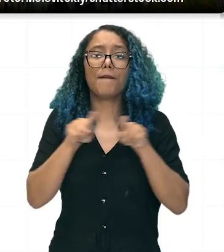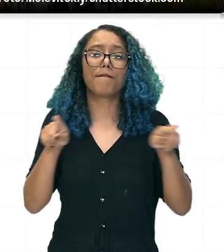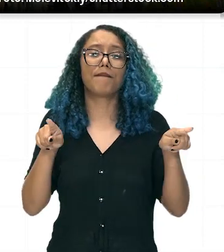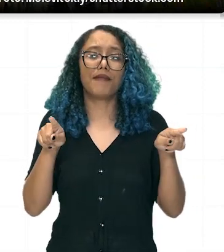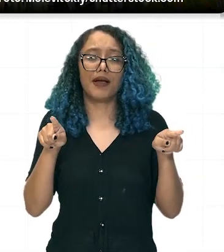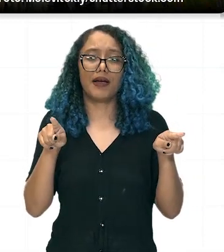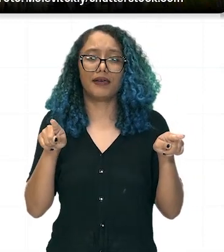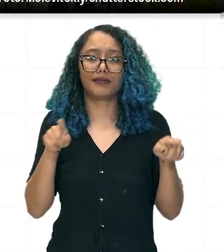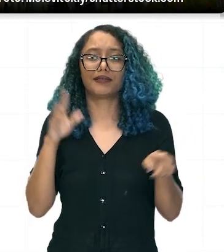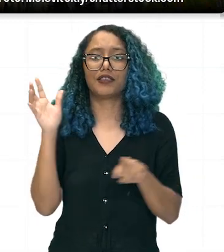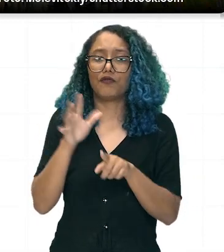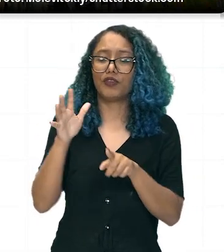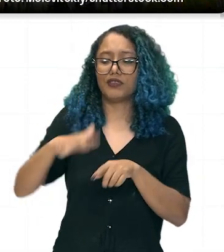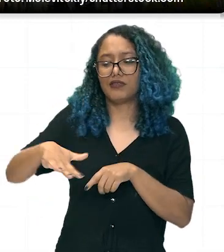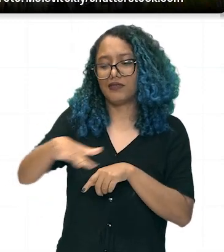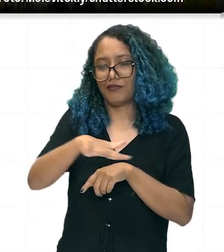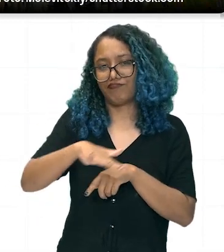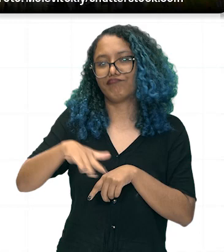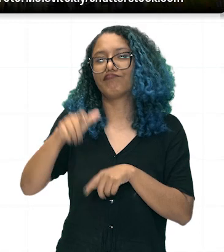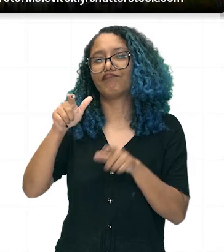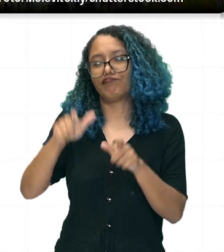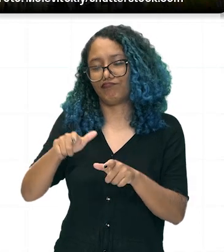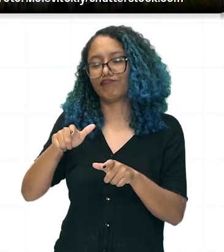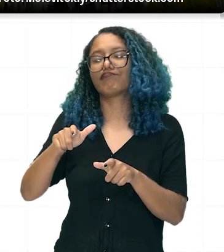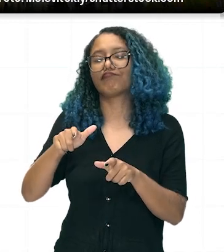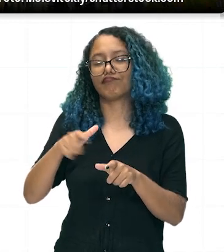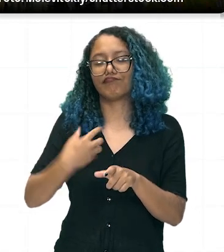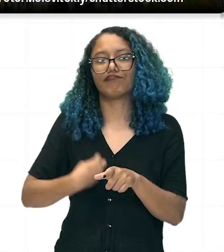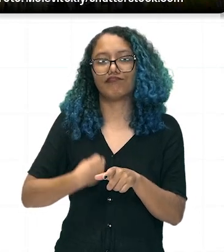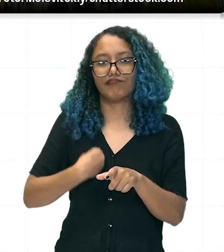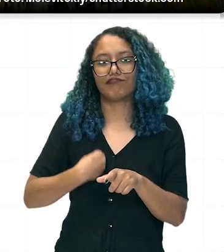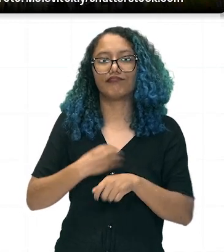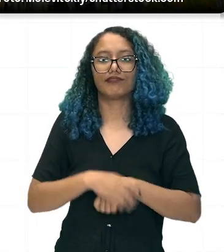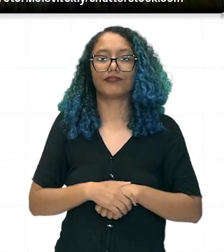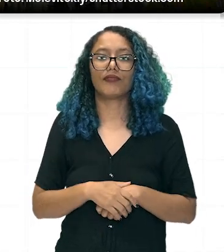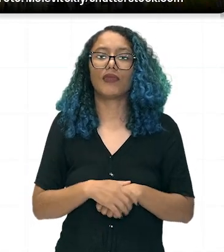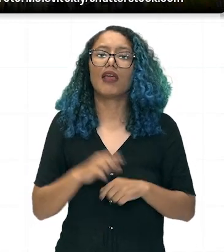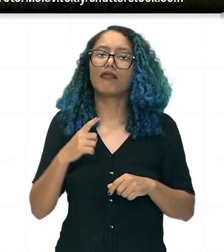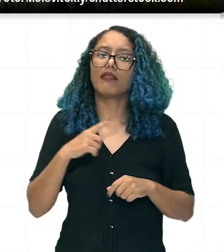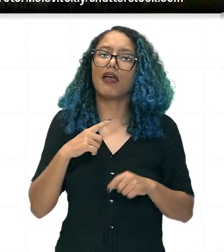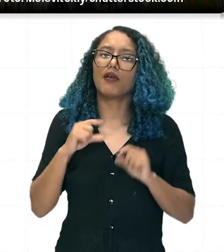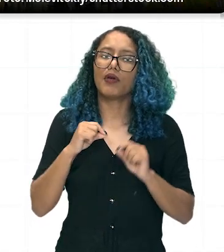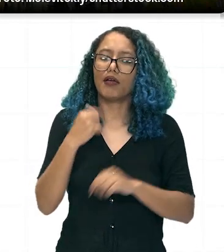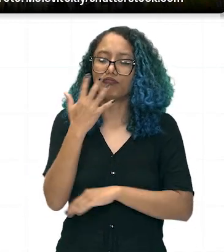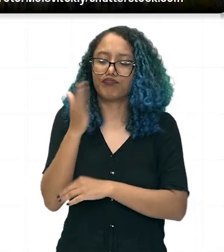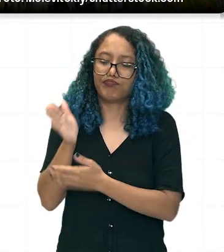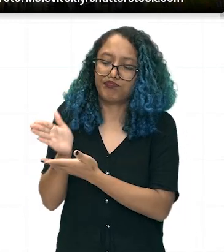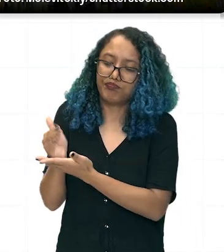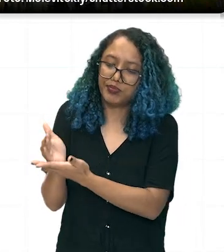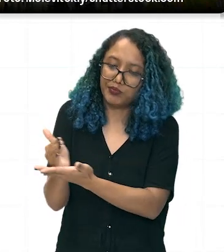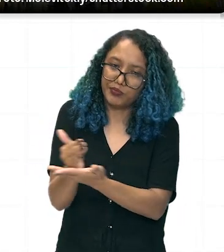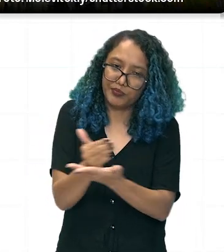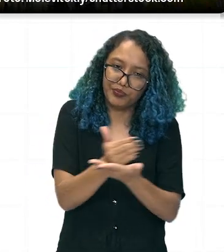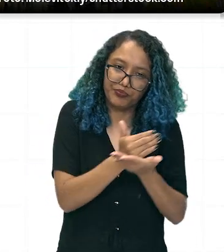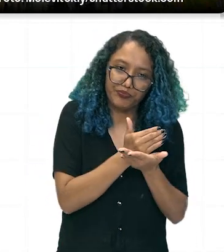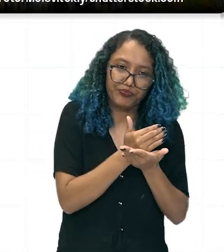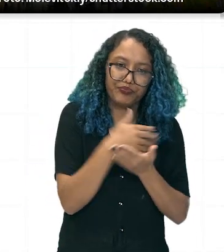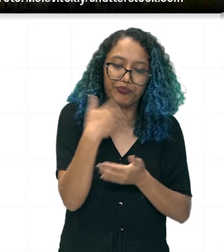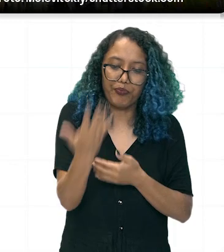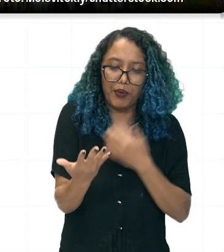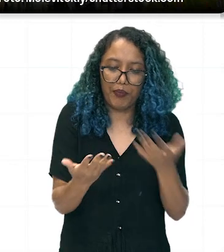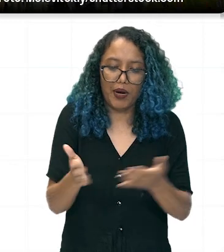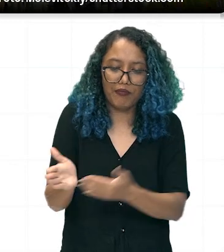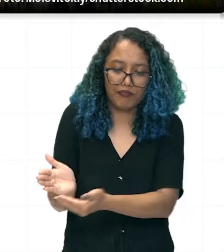têm influência nesse ambiente que vivemos. Ocorre a extração vegetal, retirando-se a madeira que